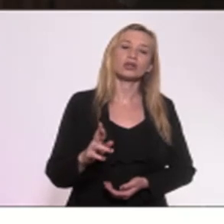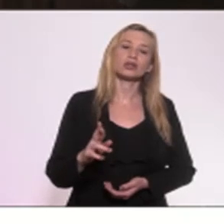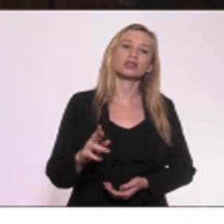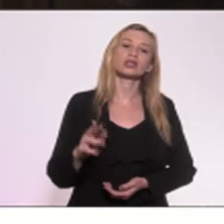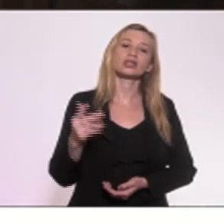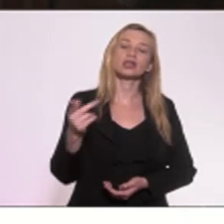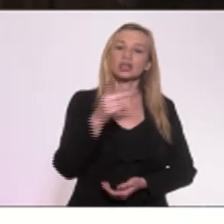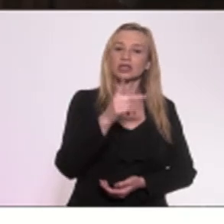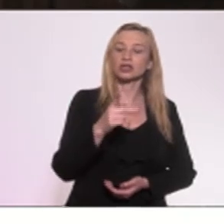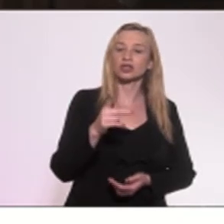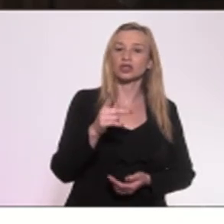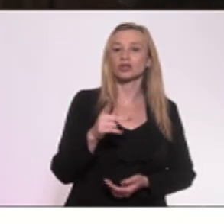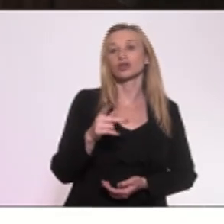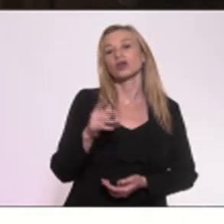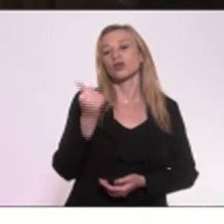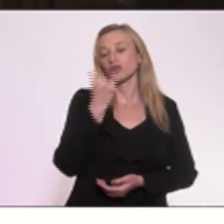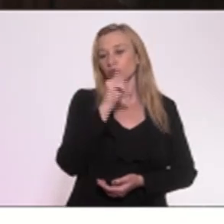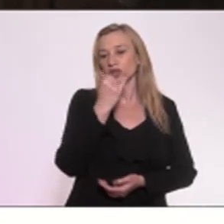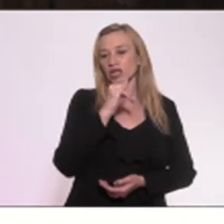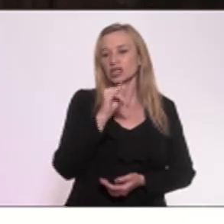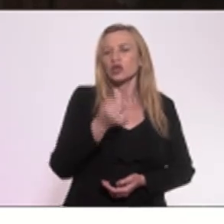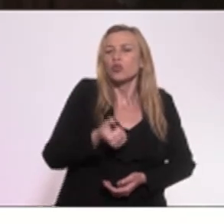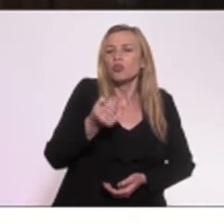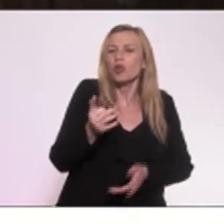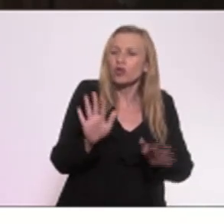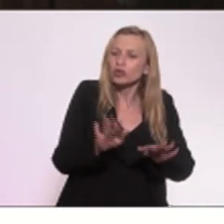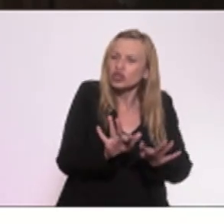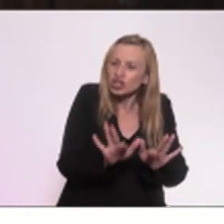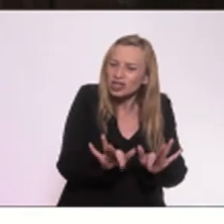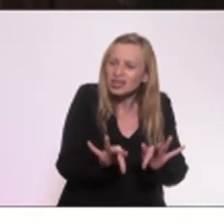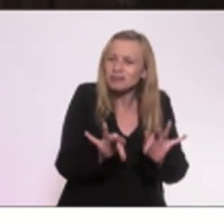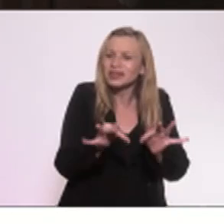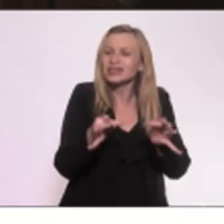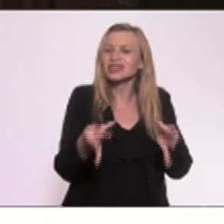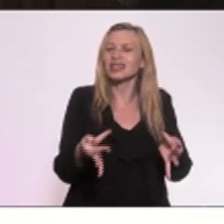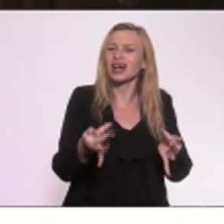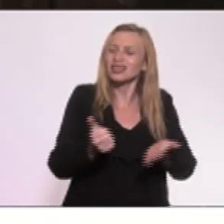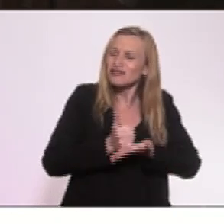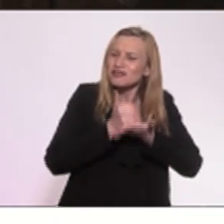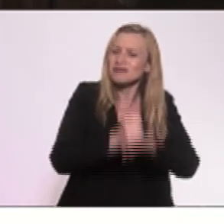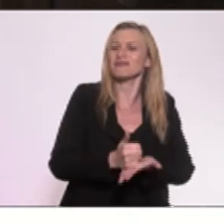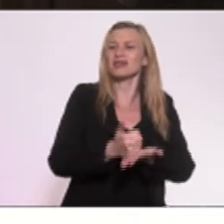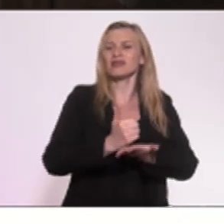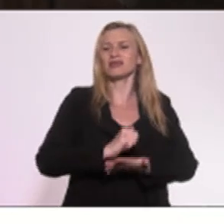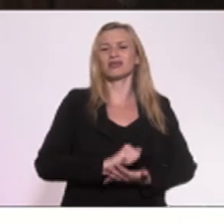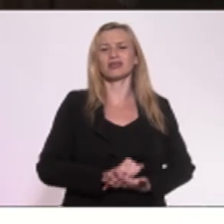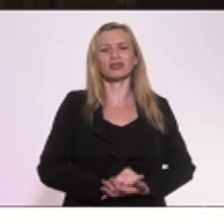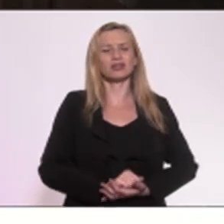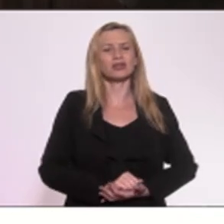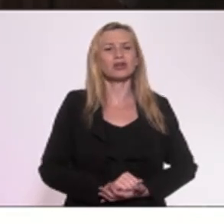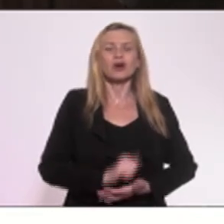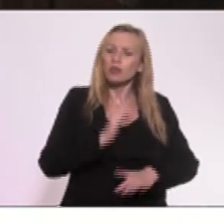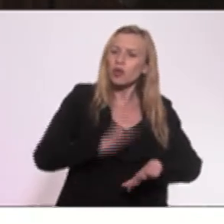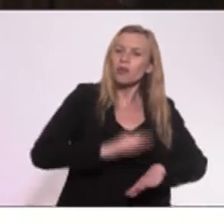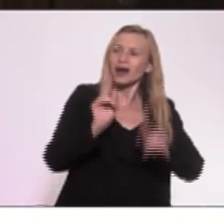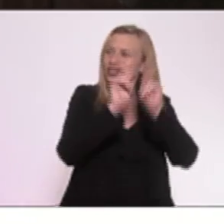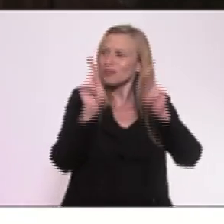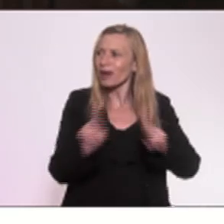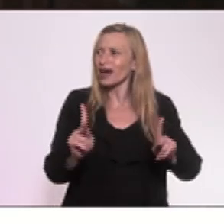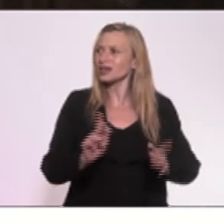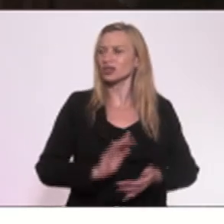de unidade, um pouco de firmeza de propósito, um pouco mais de